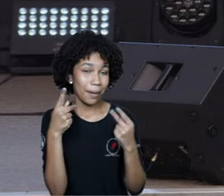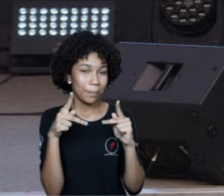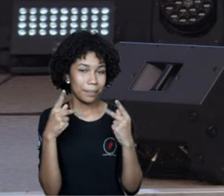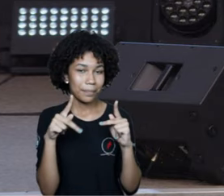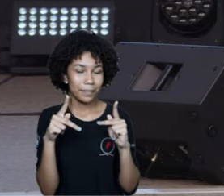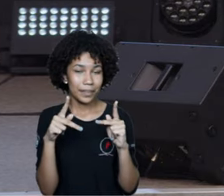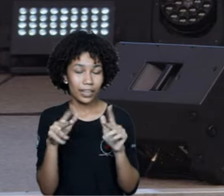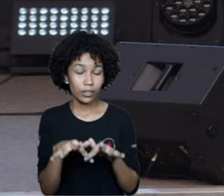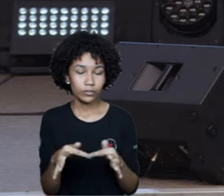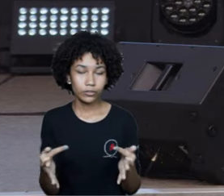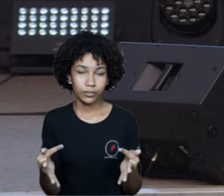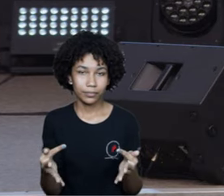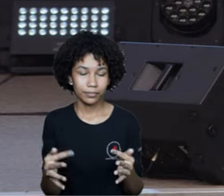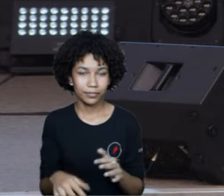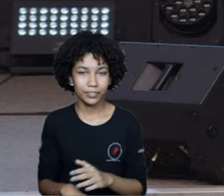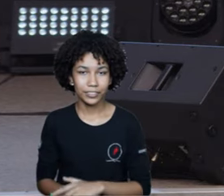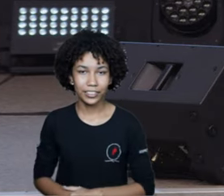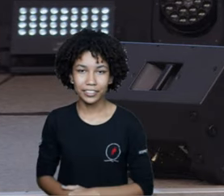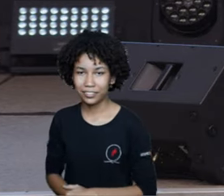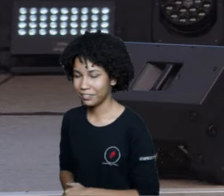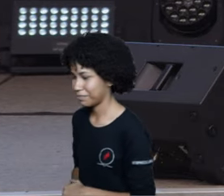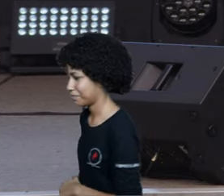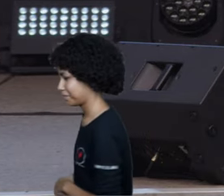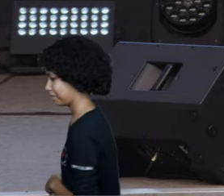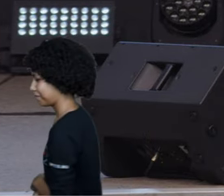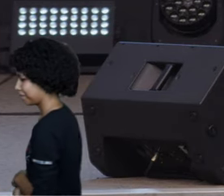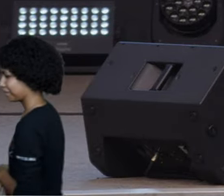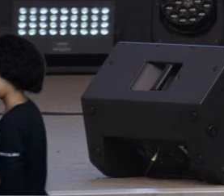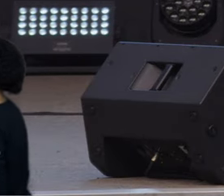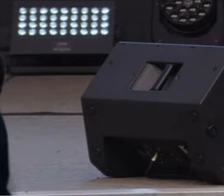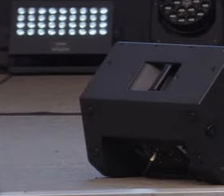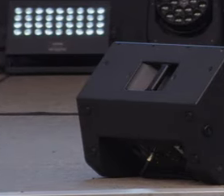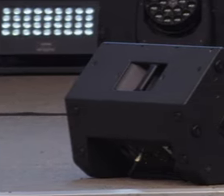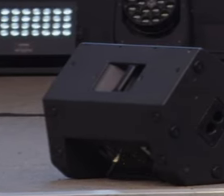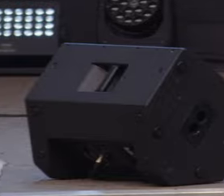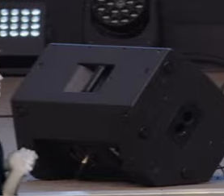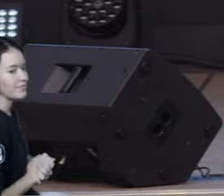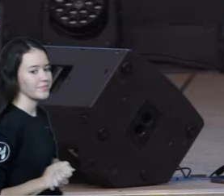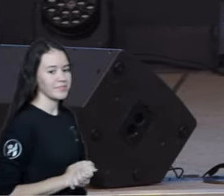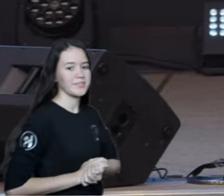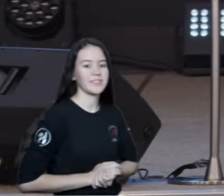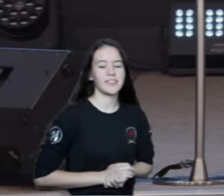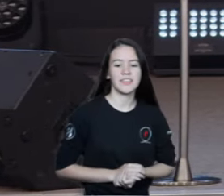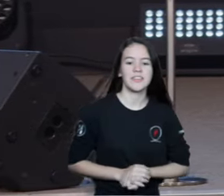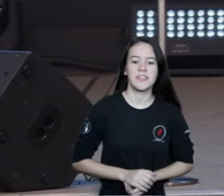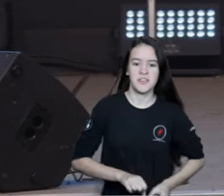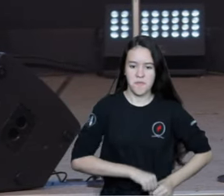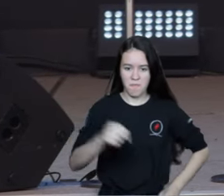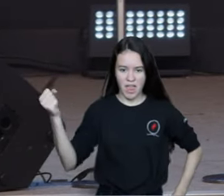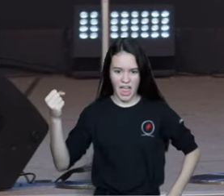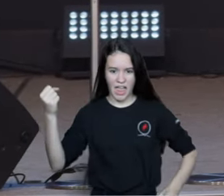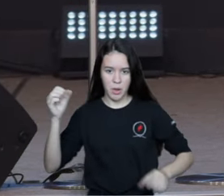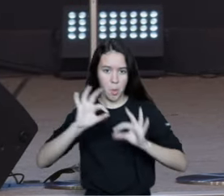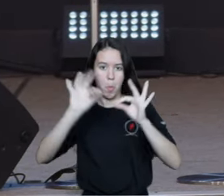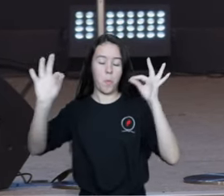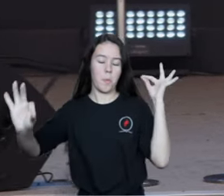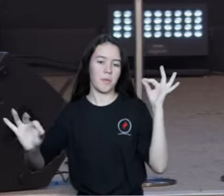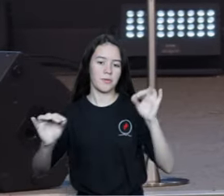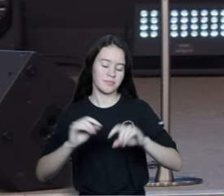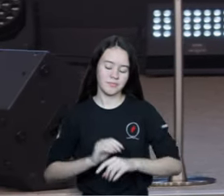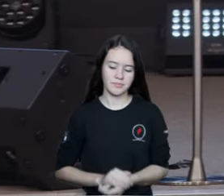não sermão espada punhal é curto incisivo espada Chata vou tentar